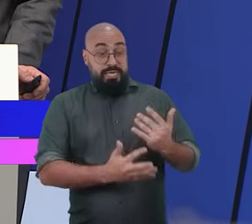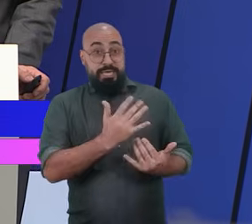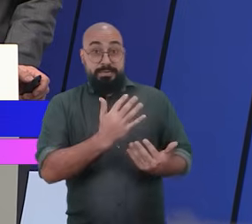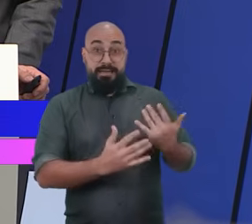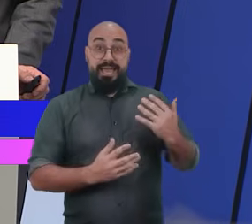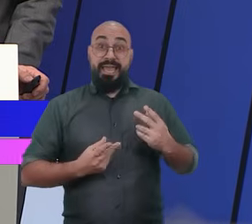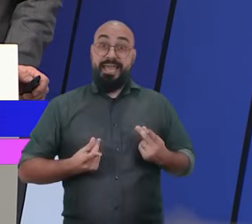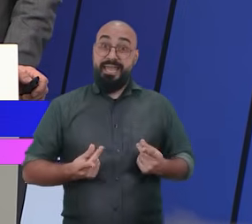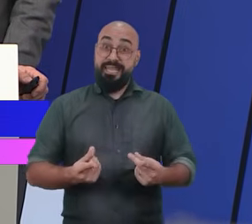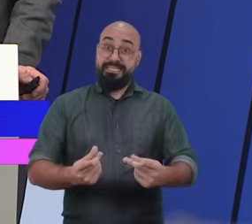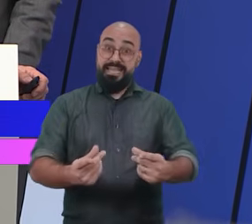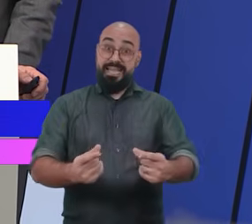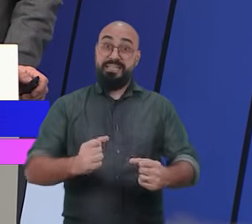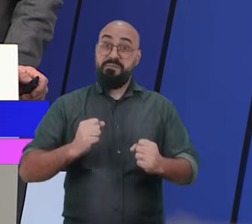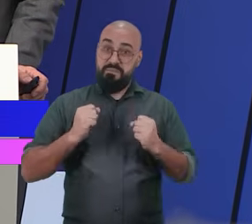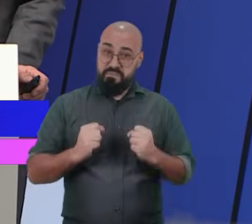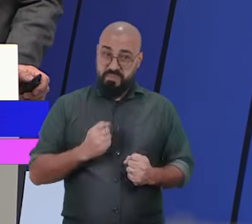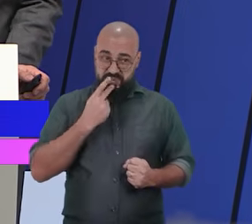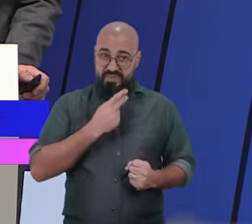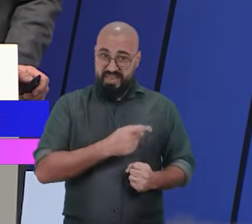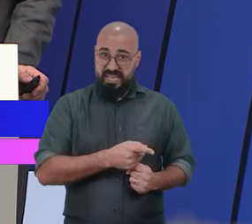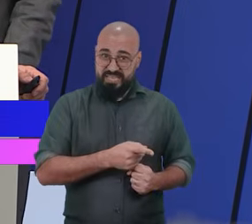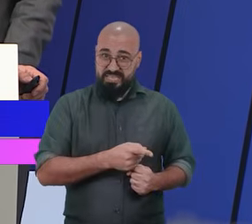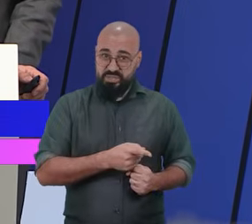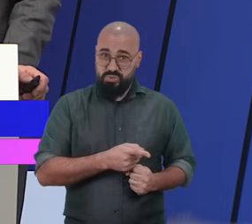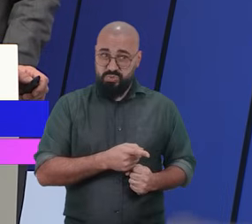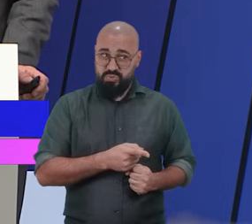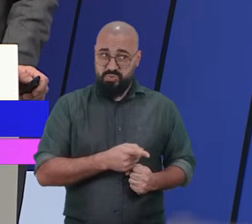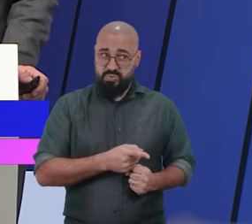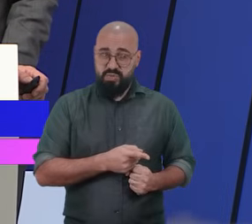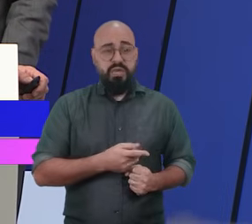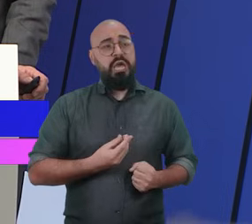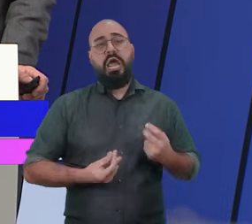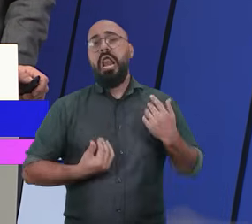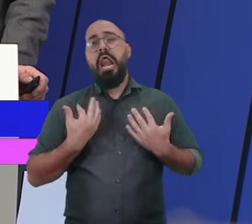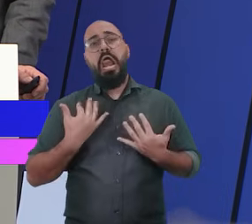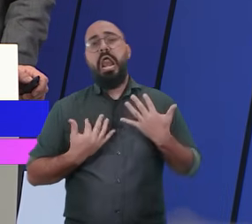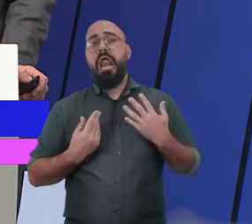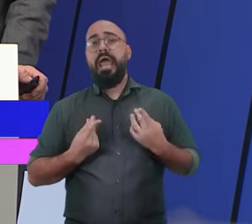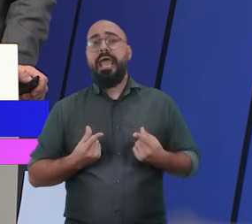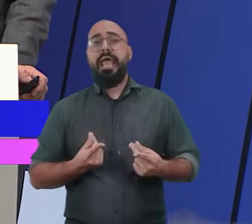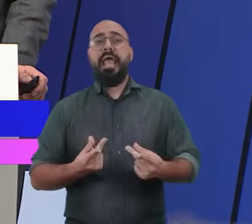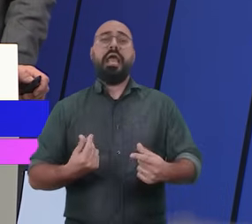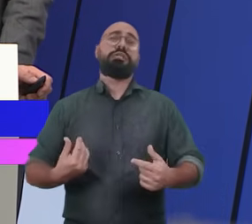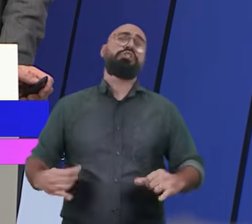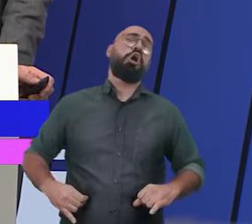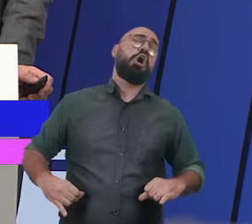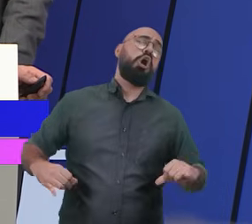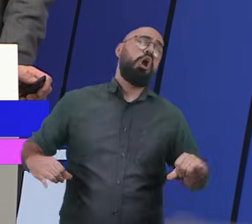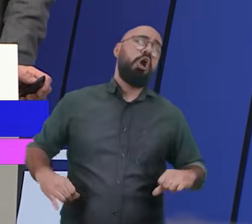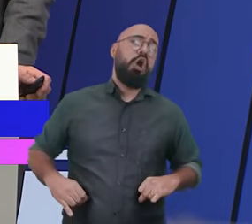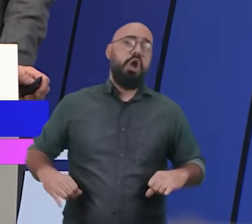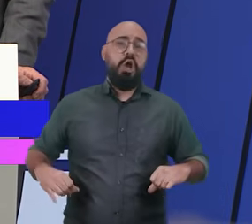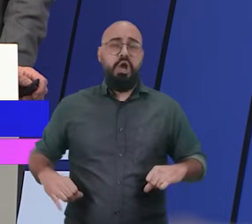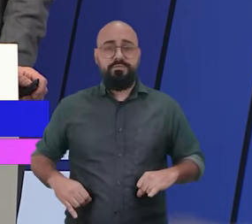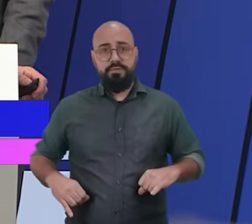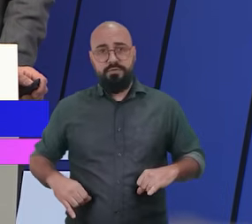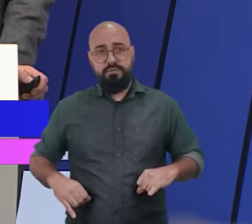eternamente? Vão ficar por toda a eternidade sofrendo,